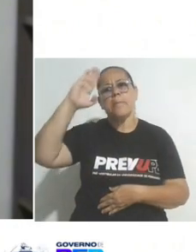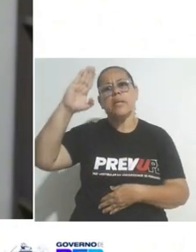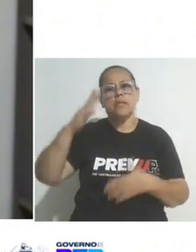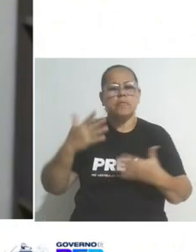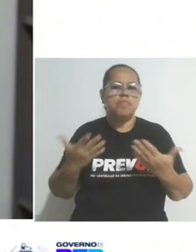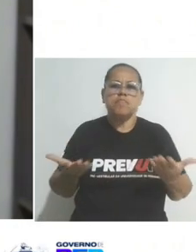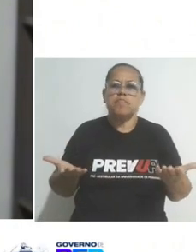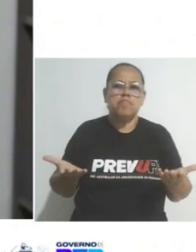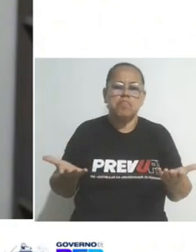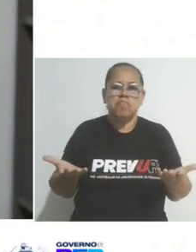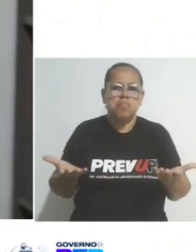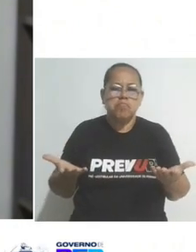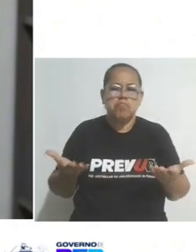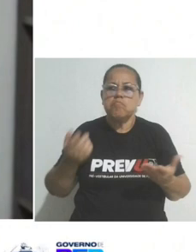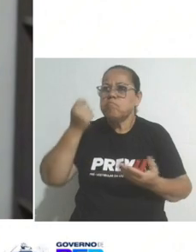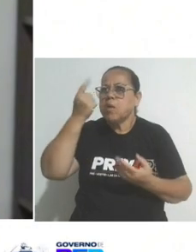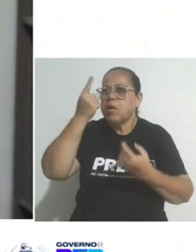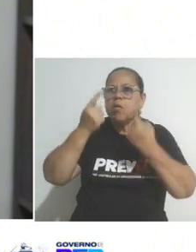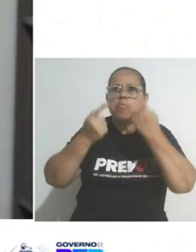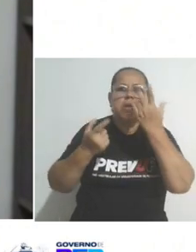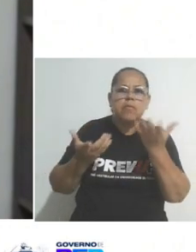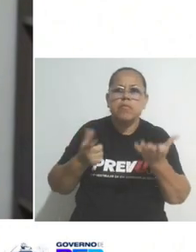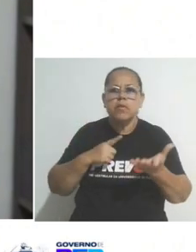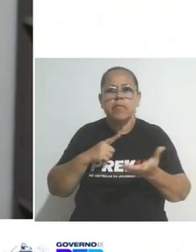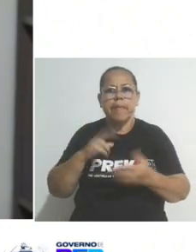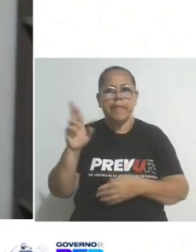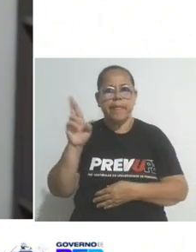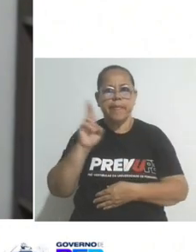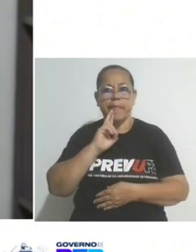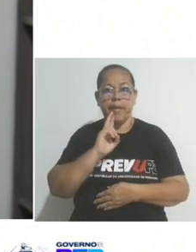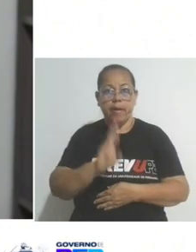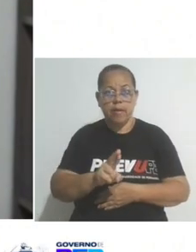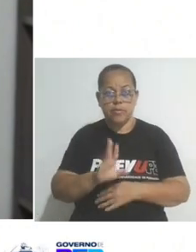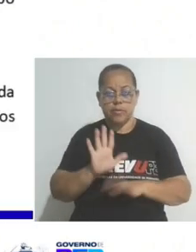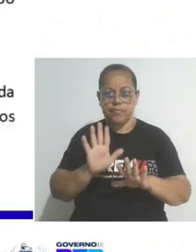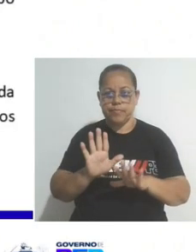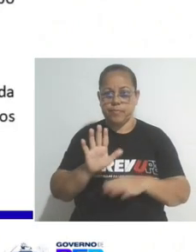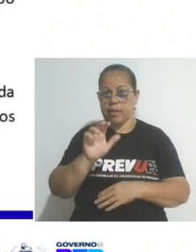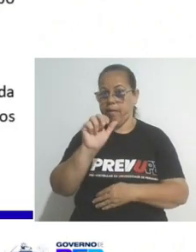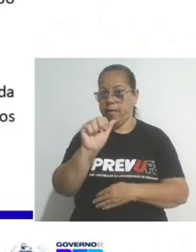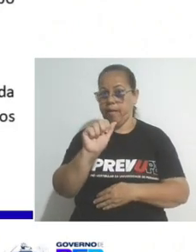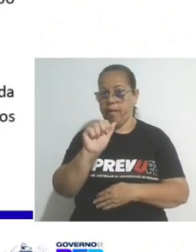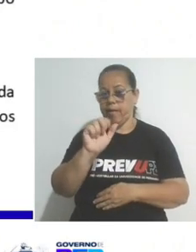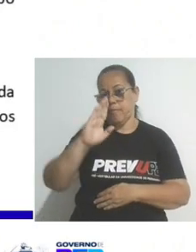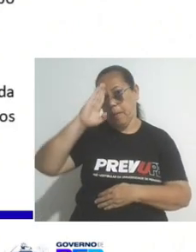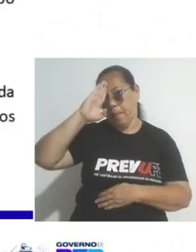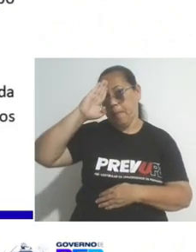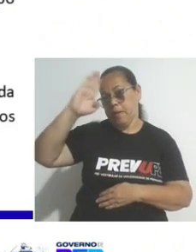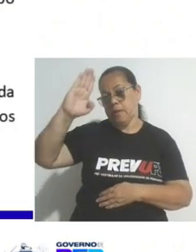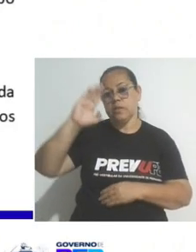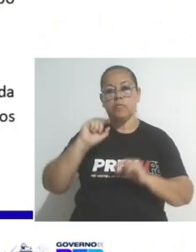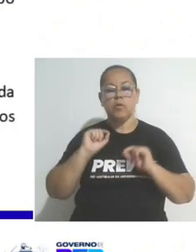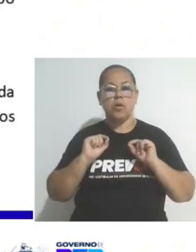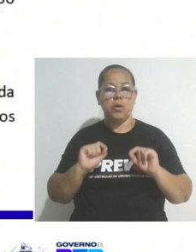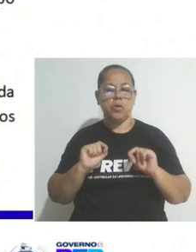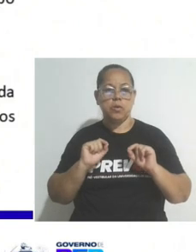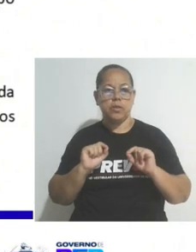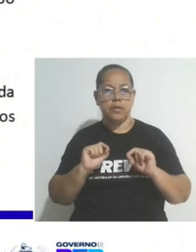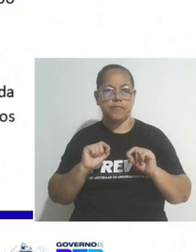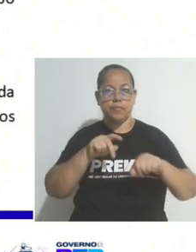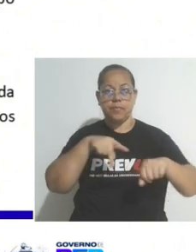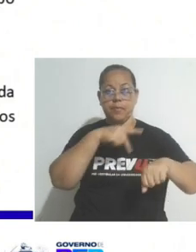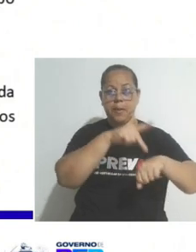qual é a ideia que está por trás dessa resposta a letra A diz o seguinte o princípio é que em